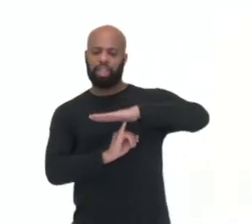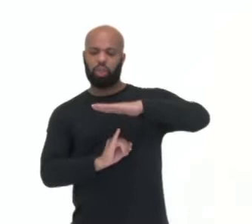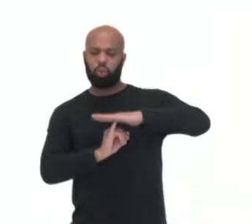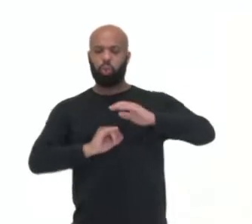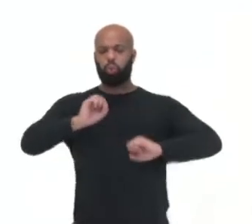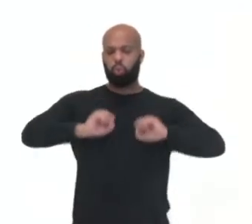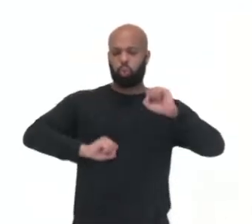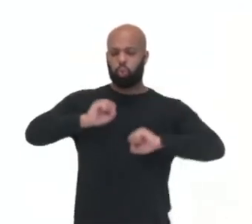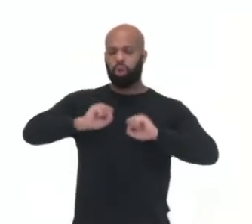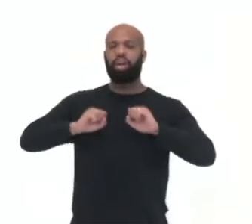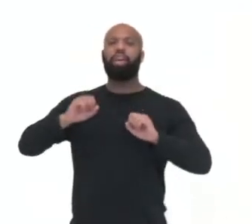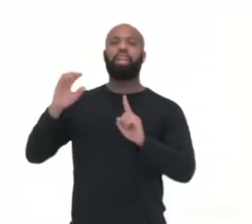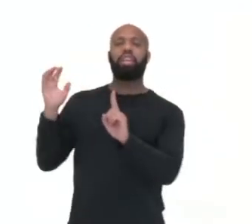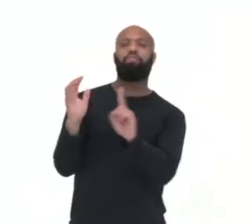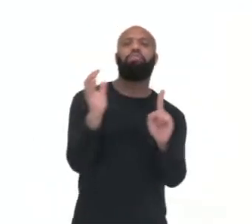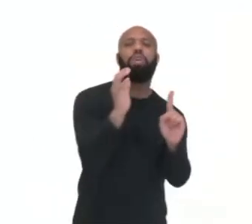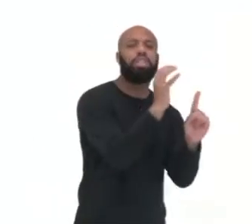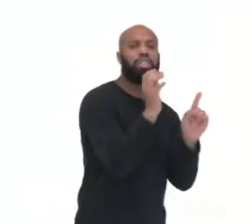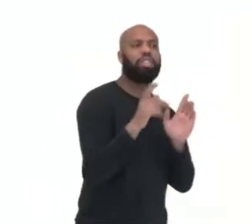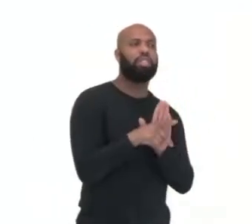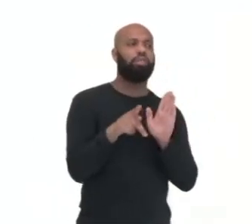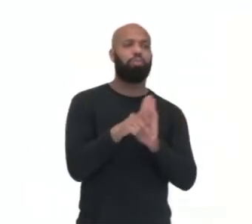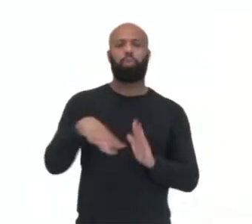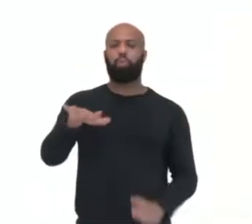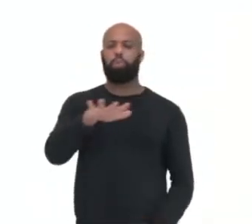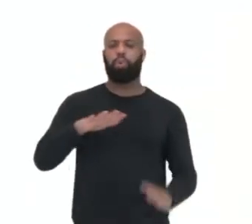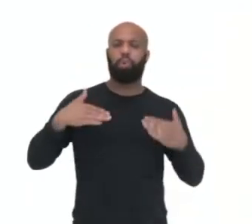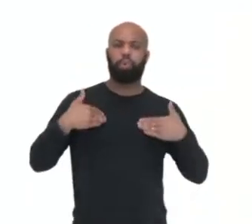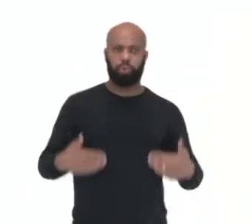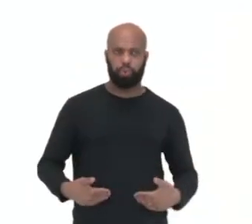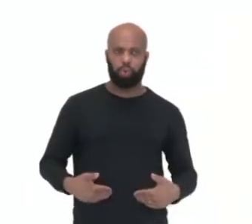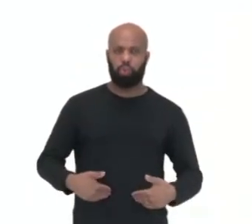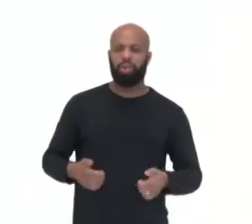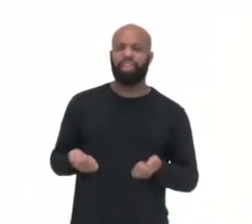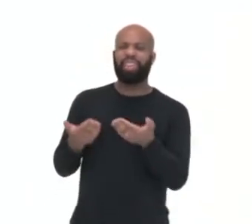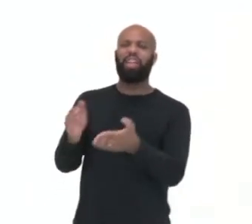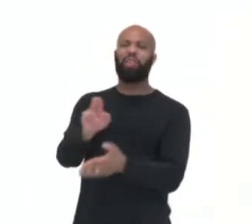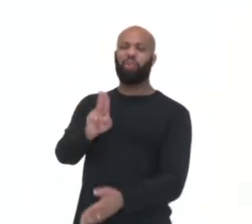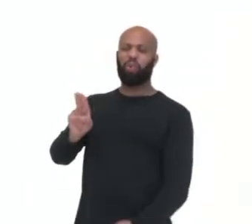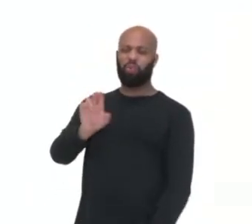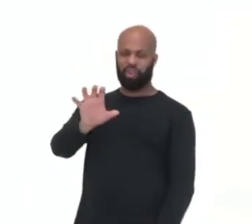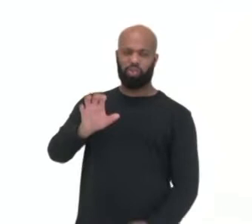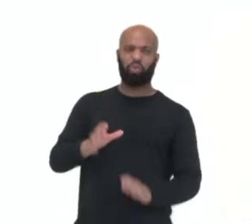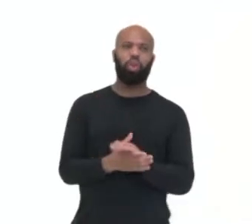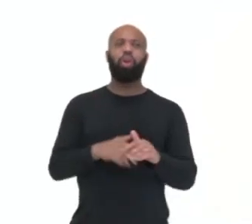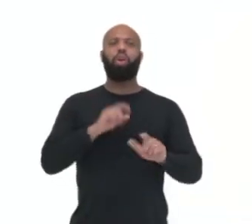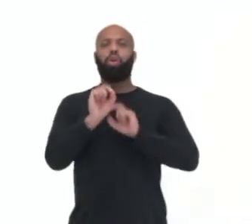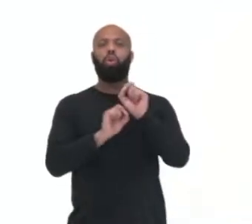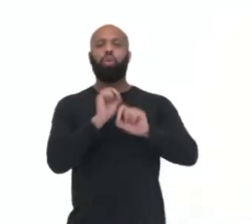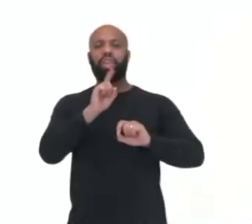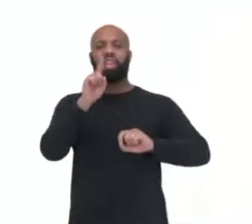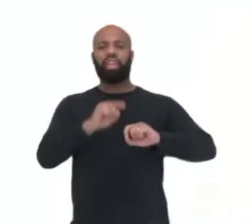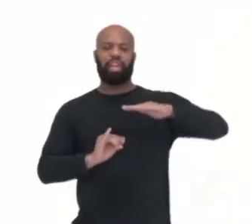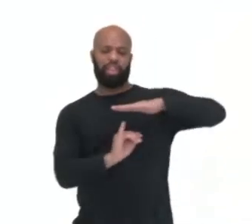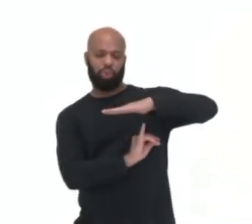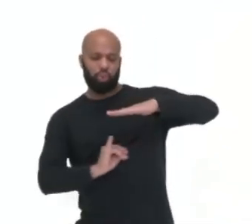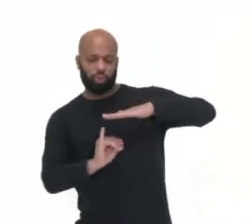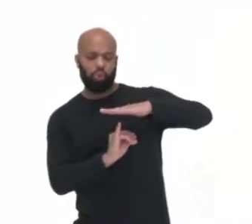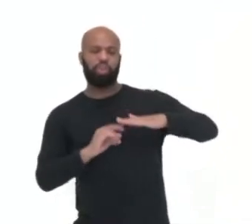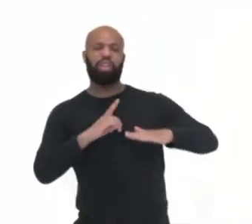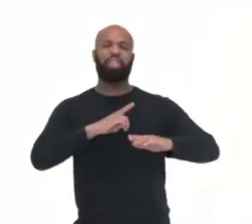mercado do corpo? Então vamos já dar uma nomenclatura para esse mercado que pensa no corpo. Quais são as indústrias que são